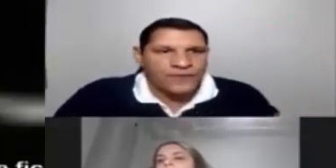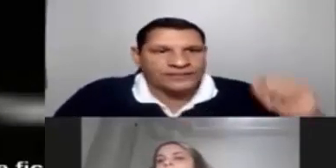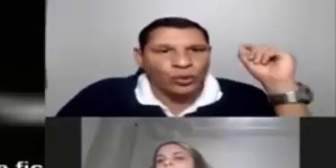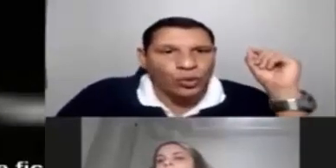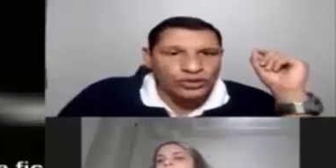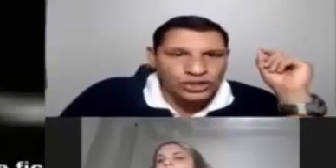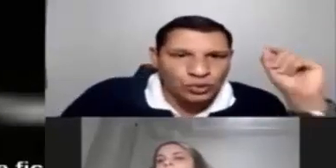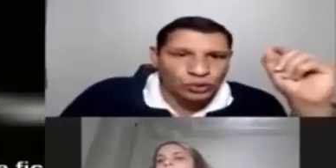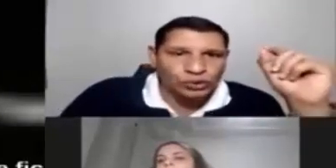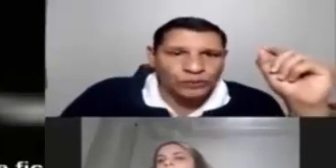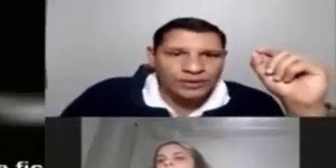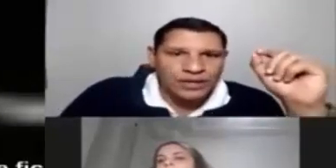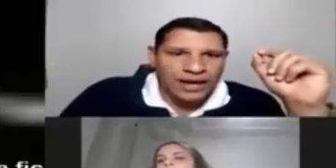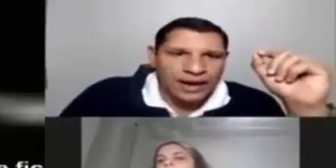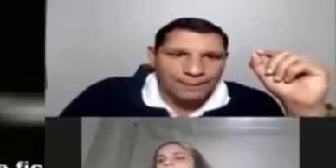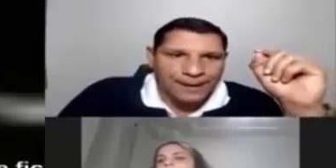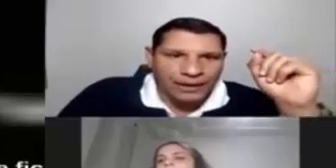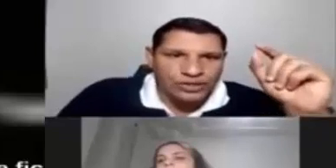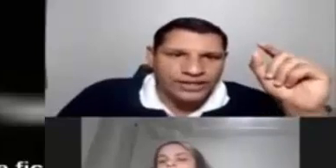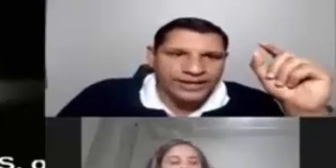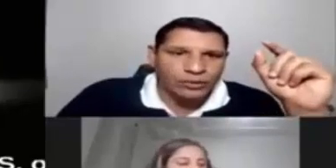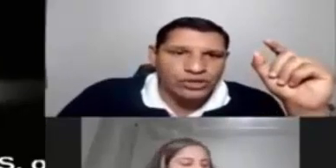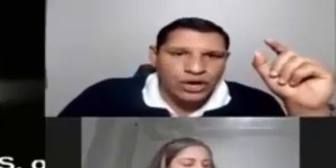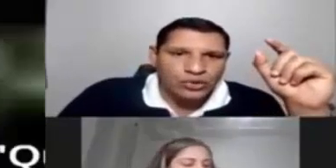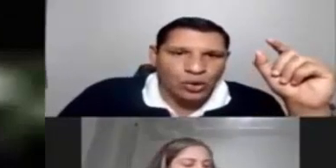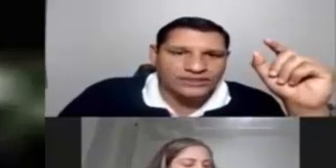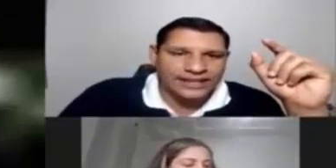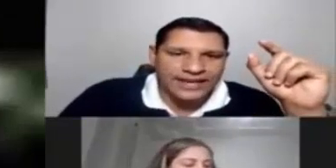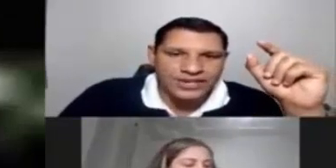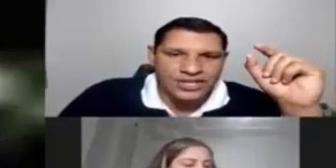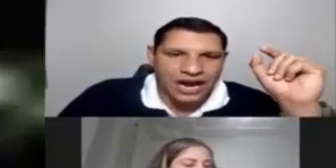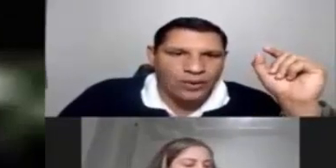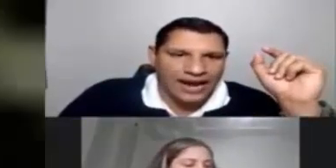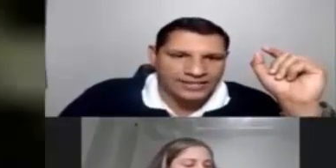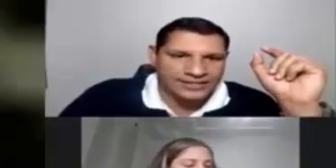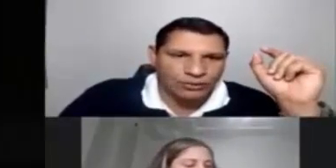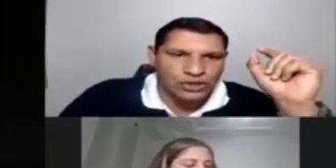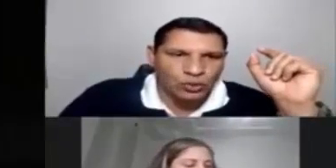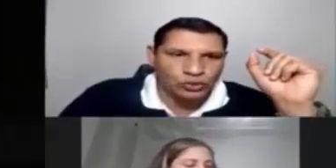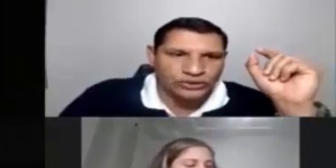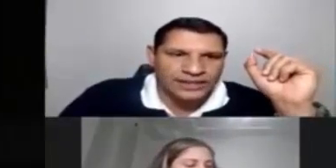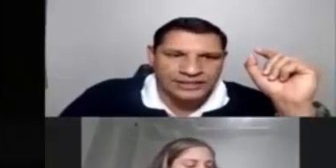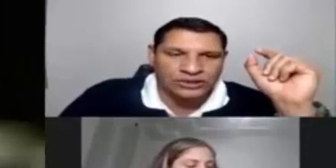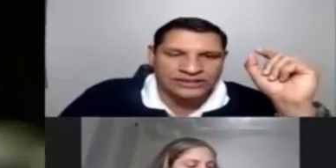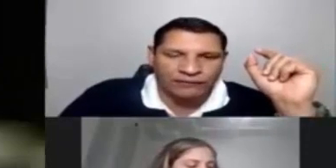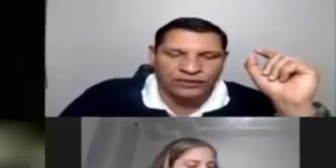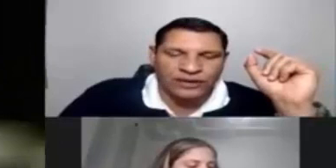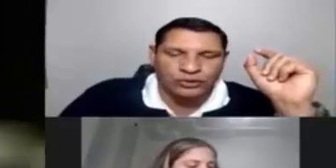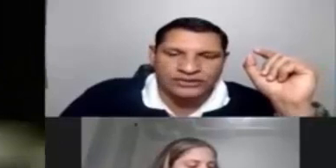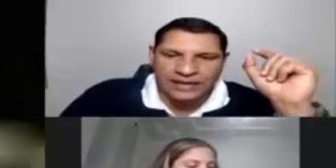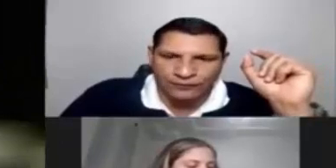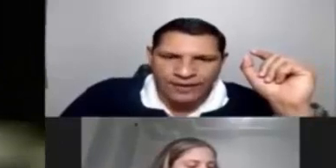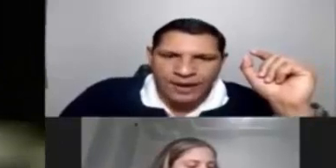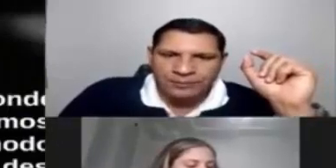fazendo um discurso para os gregos concernente ao Hades é um discurso dele de José de